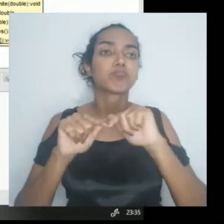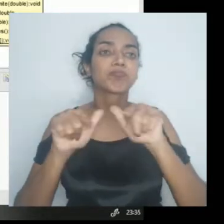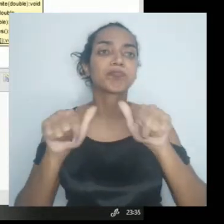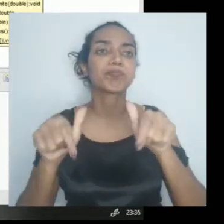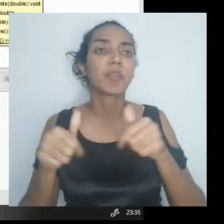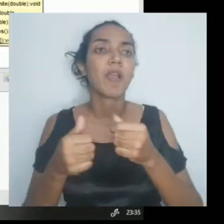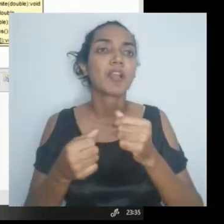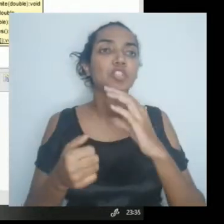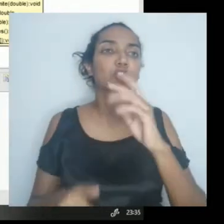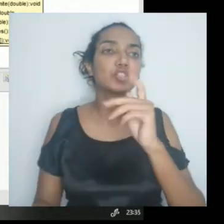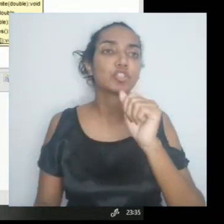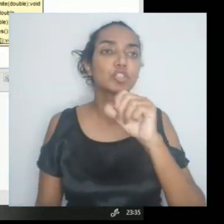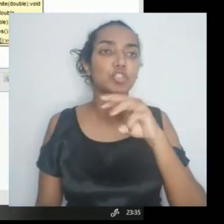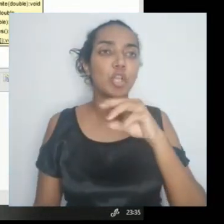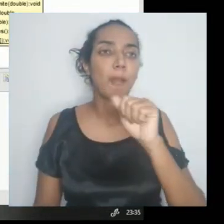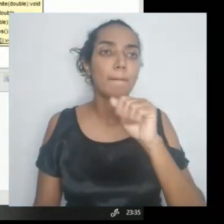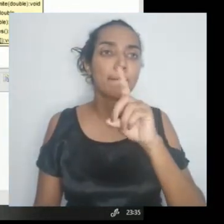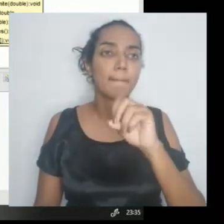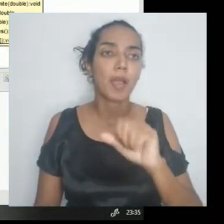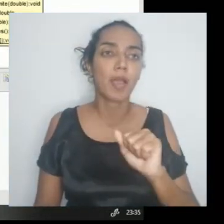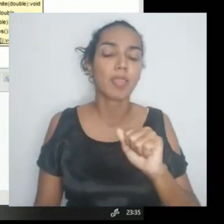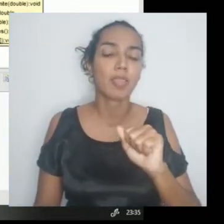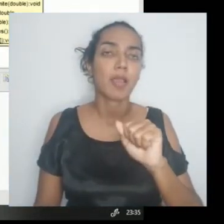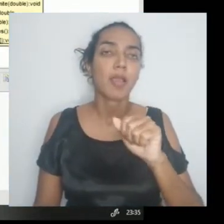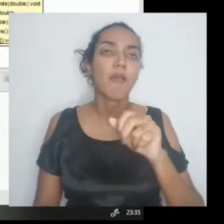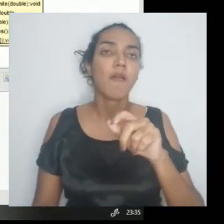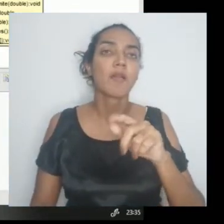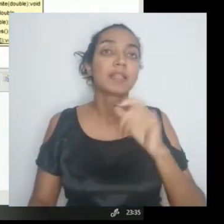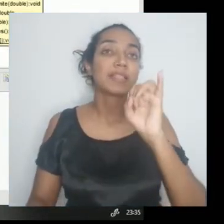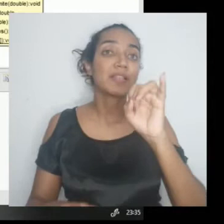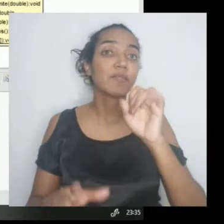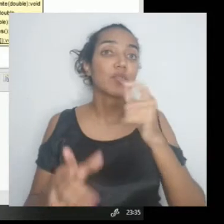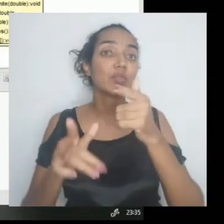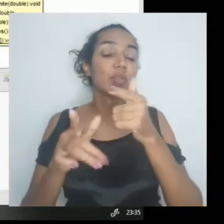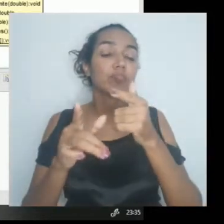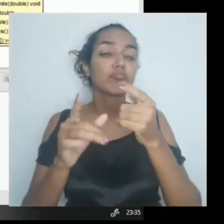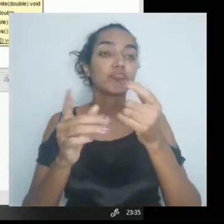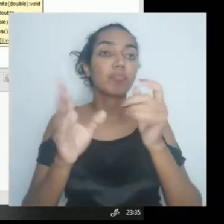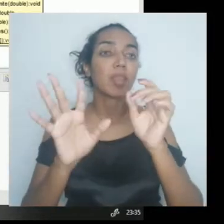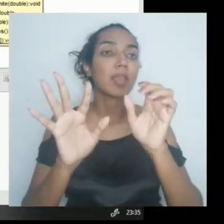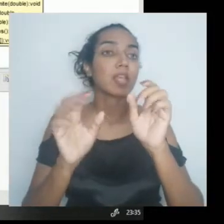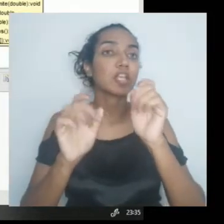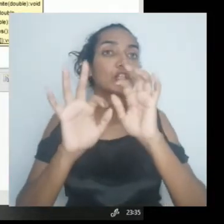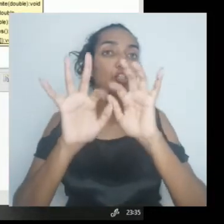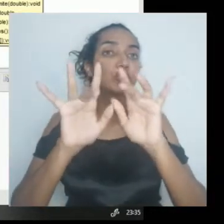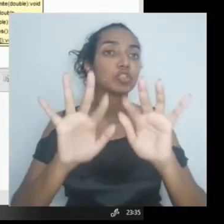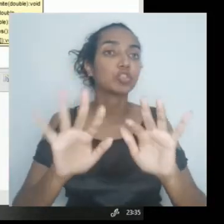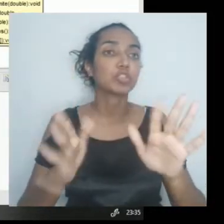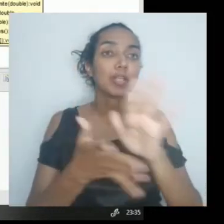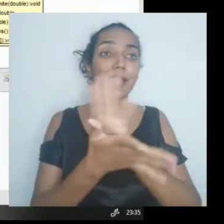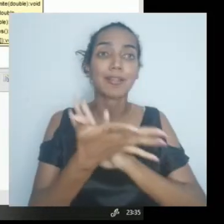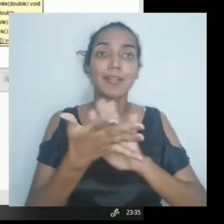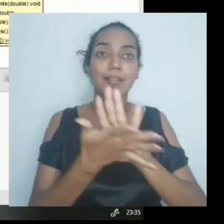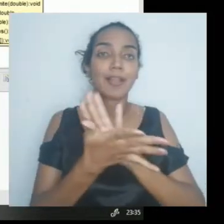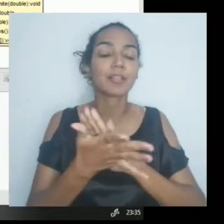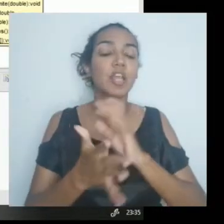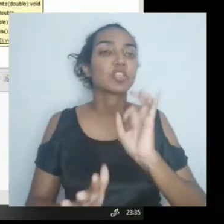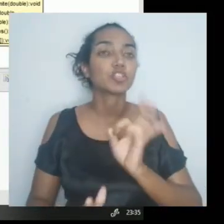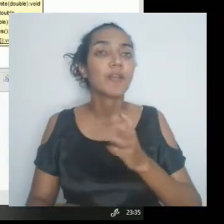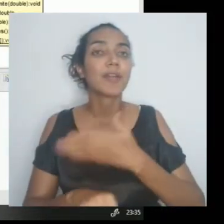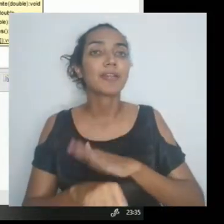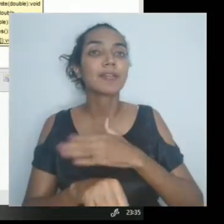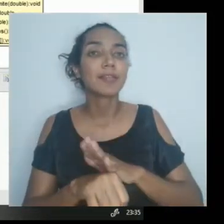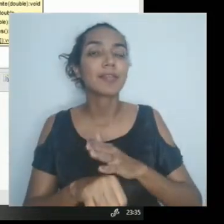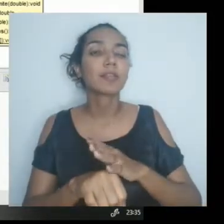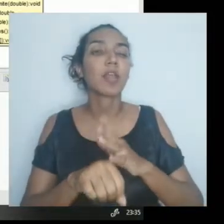isso aqui. Se você não escrever nada, se você não coloca nenhuma linha de código aqui, Java tenta escrever super